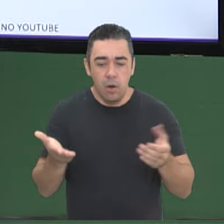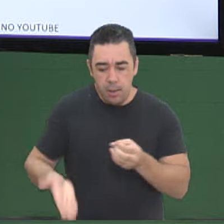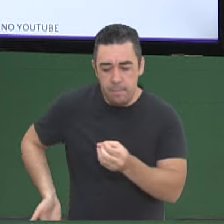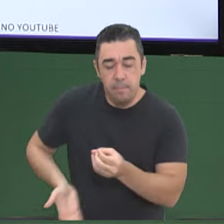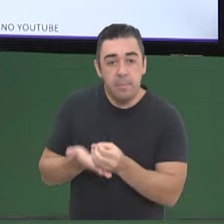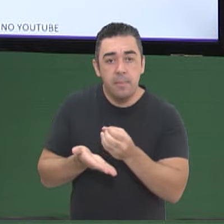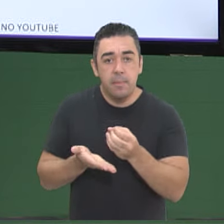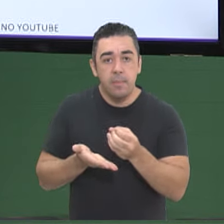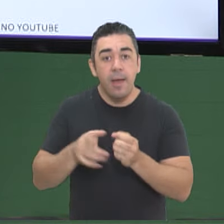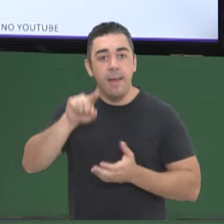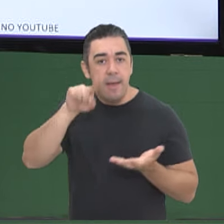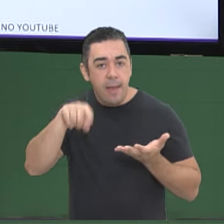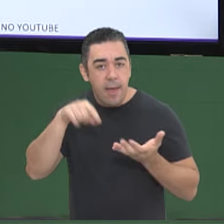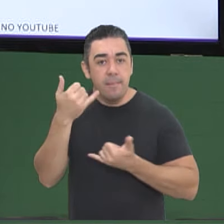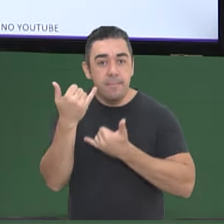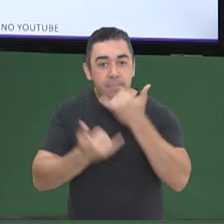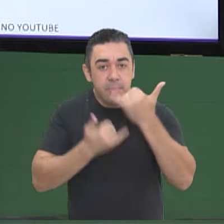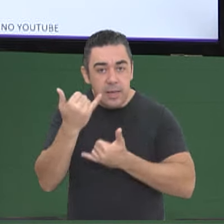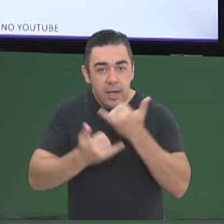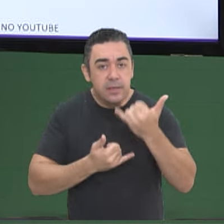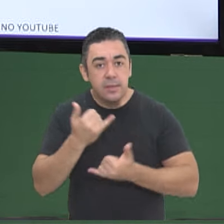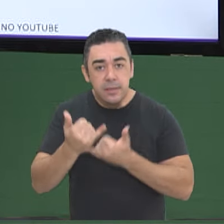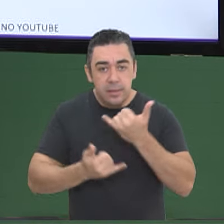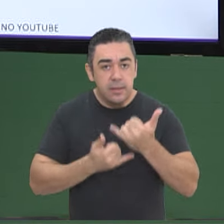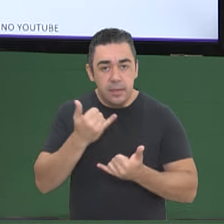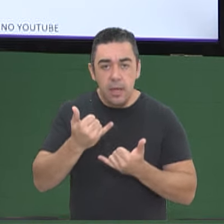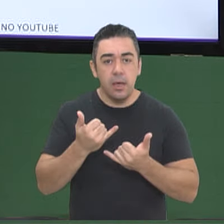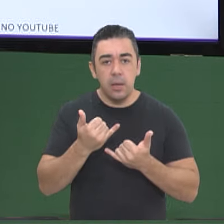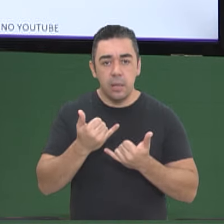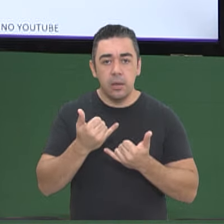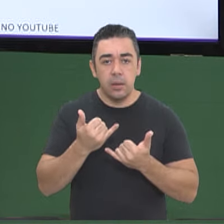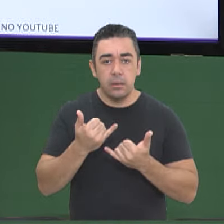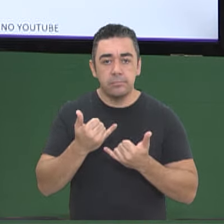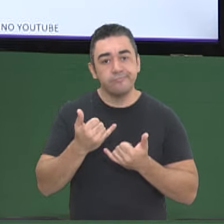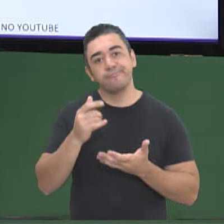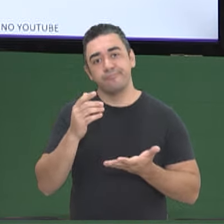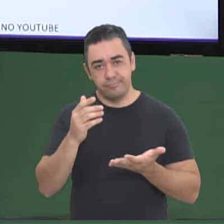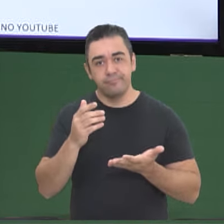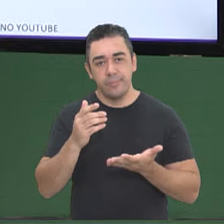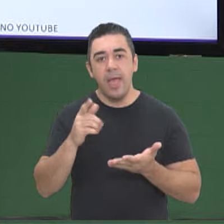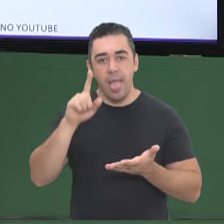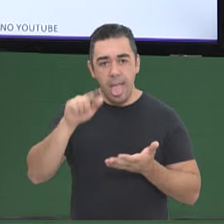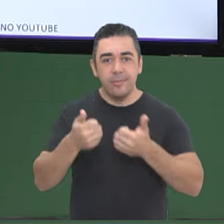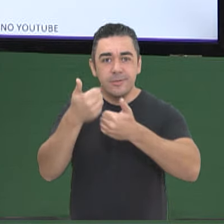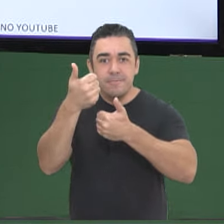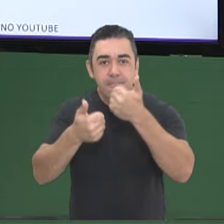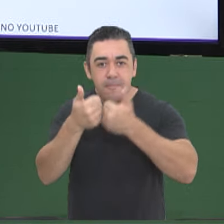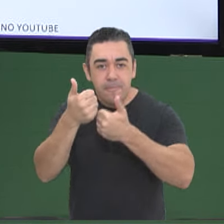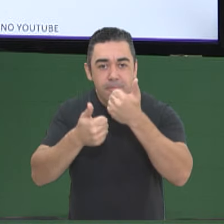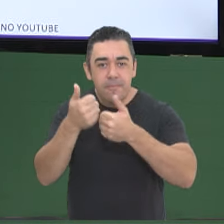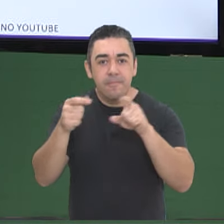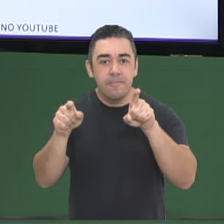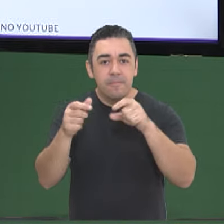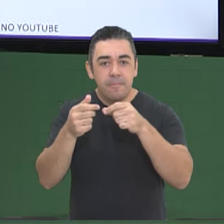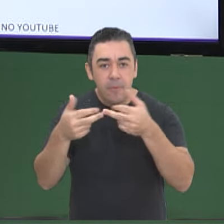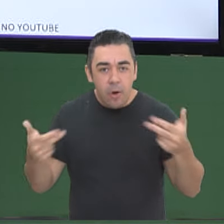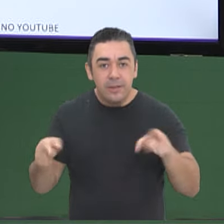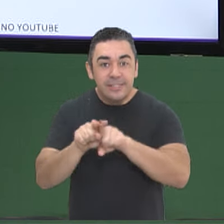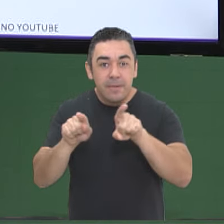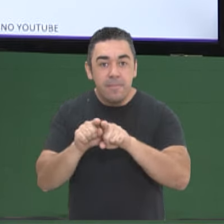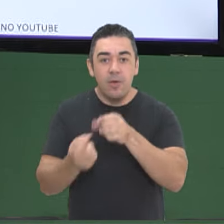peteca é uma brincadeira, uma atividade, um jogo e praticamente um esporte